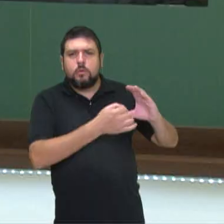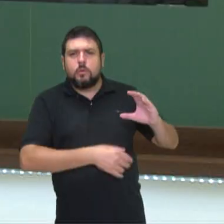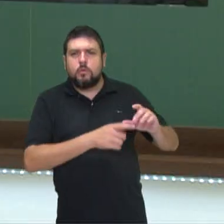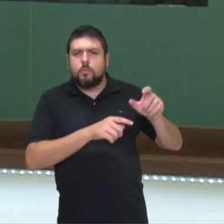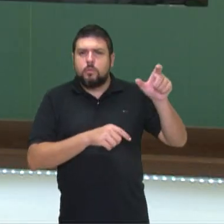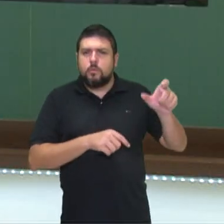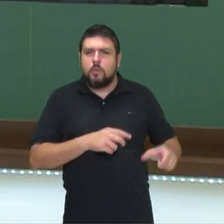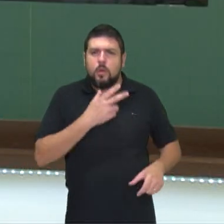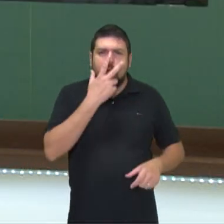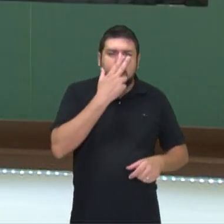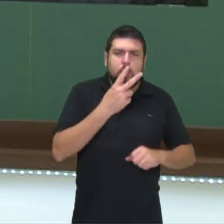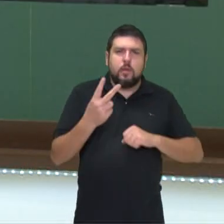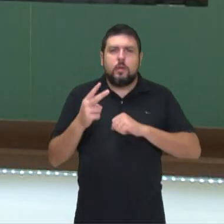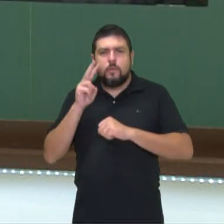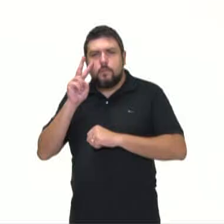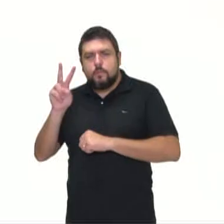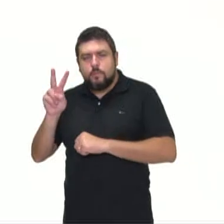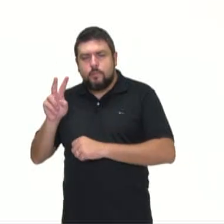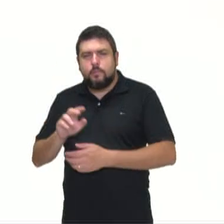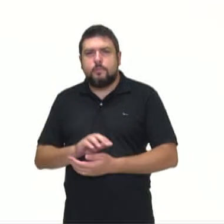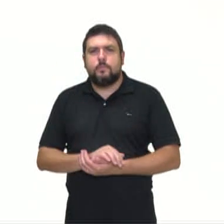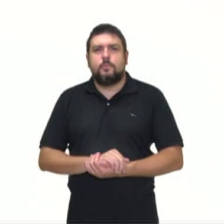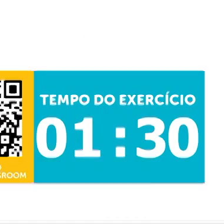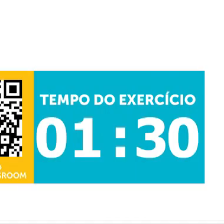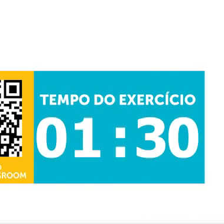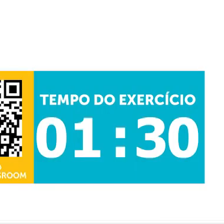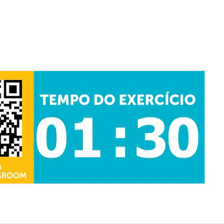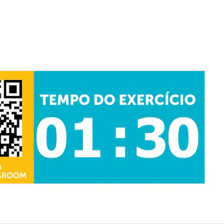e ver? Responda.